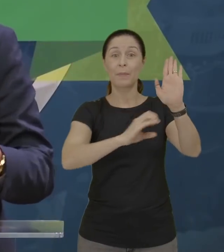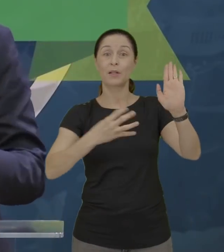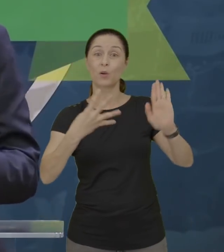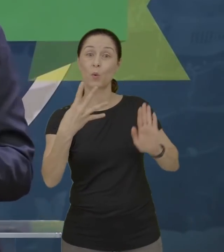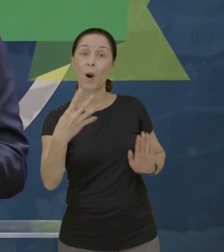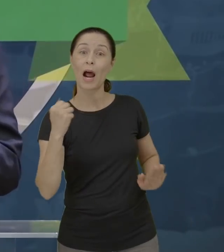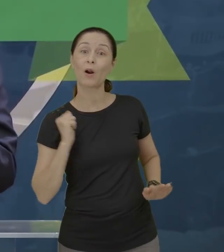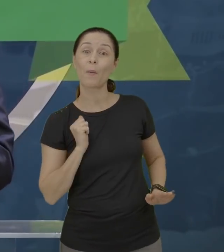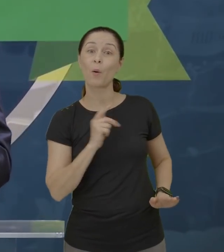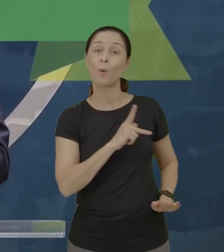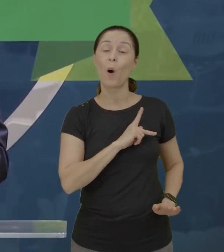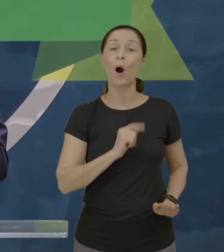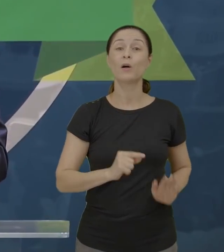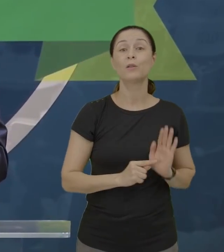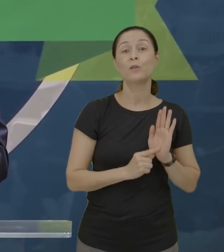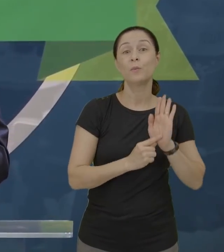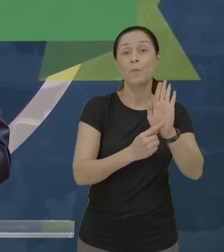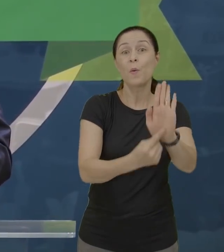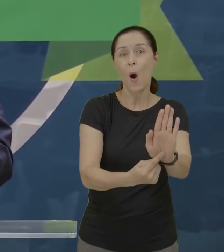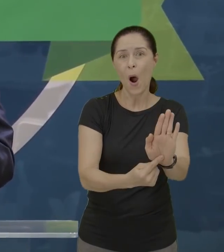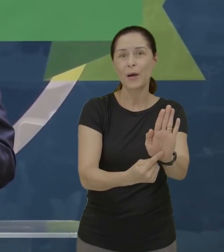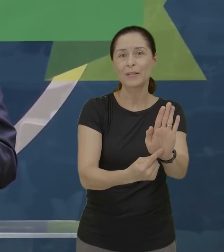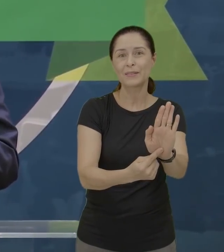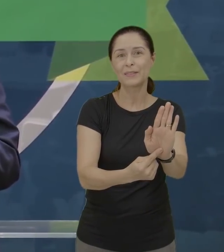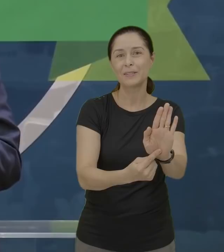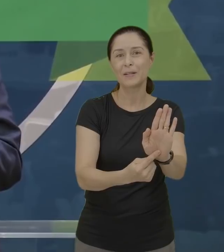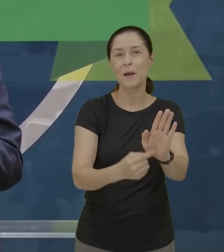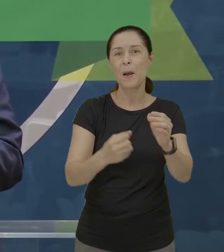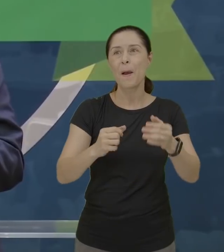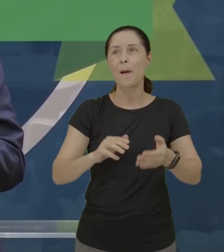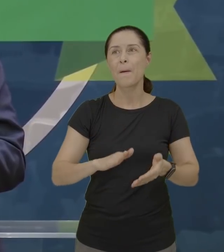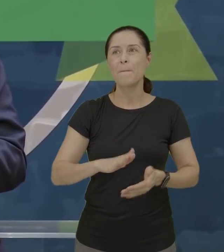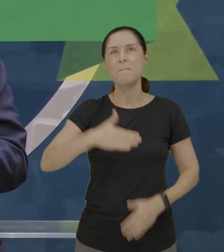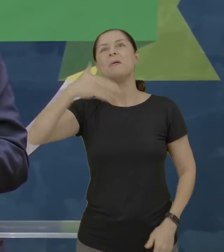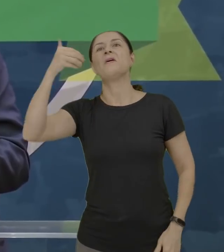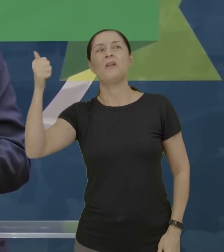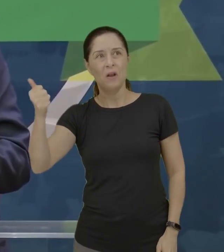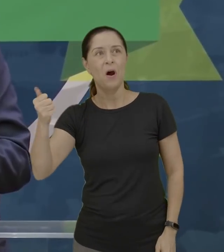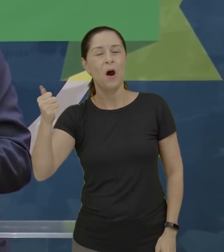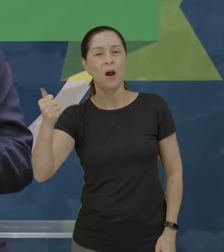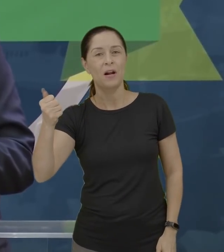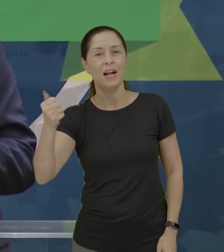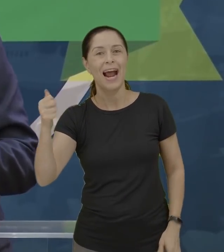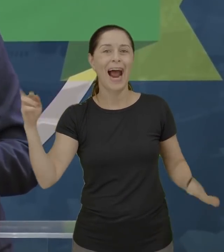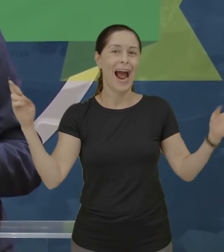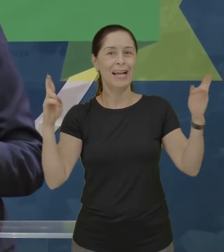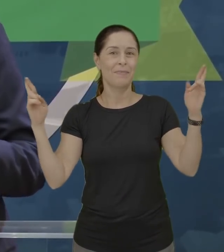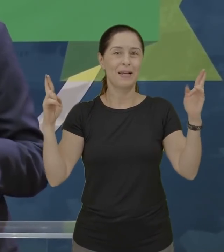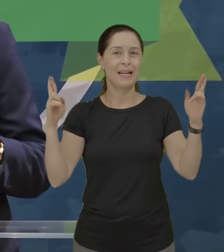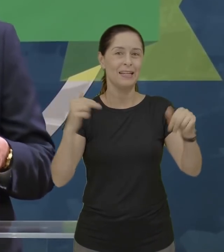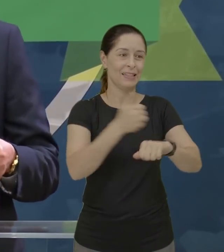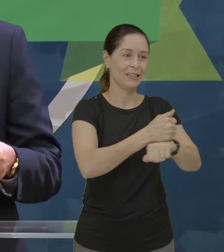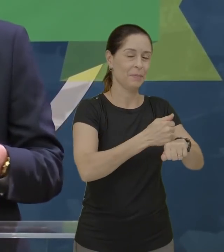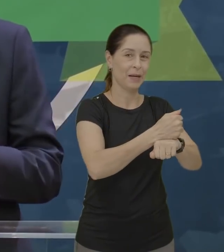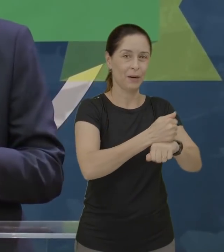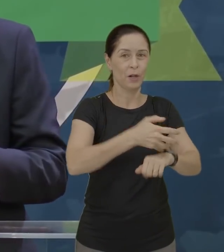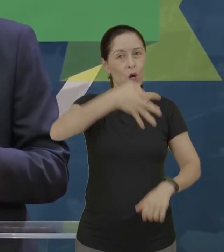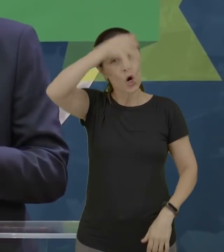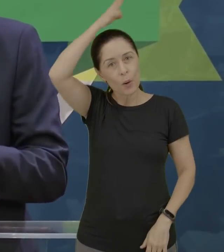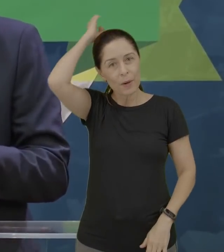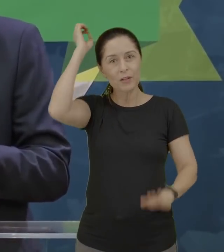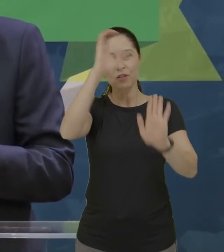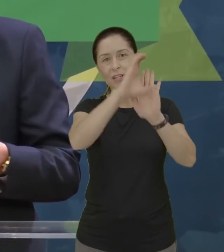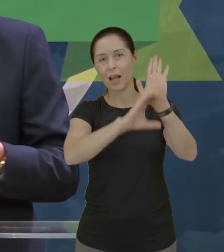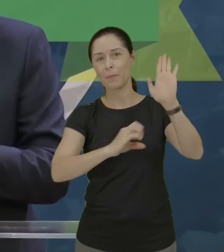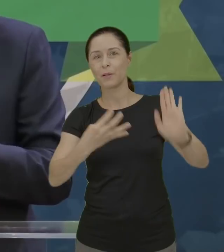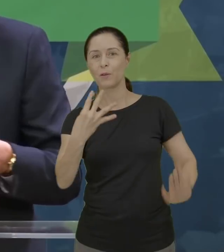Paulo interpreta melhor o que é essa esperança do Abraão. Vá lá comigo, por favor, para Romanos 4.